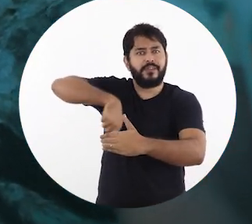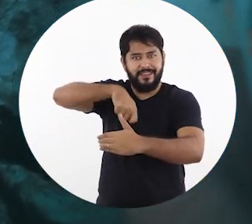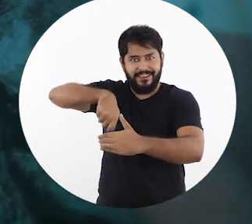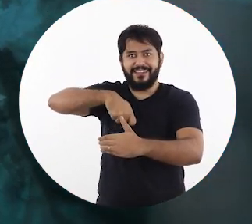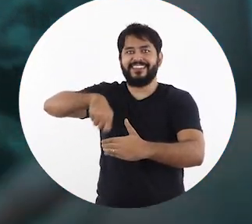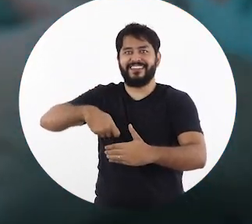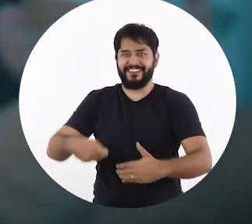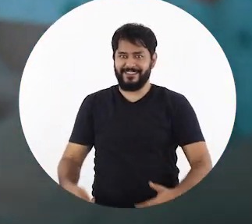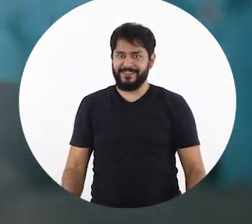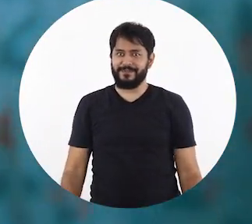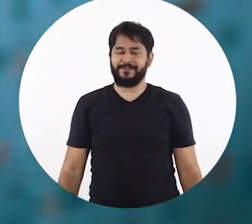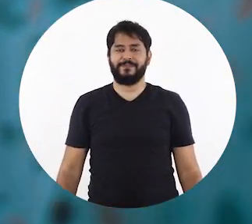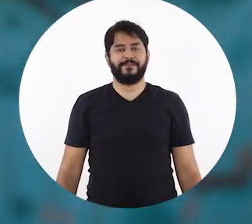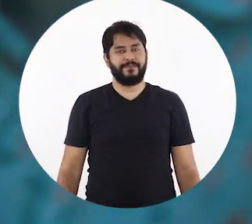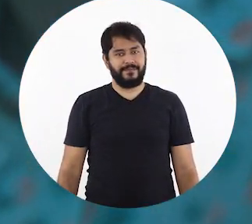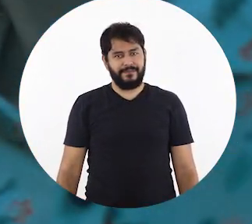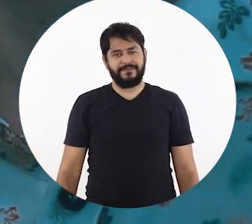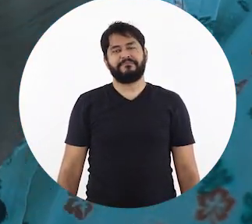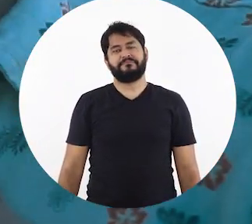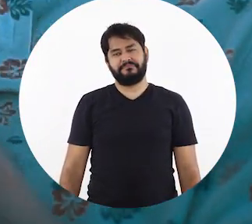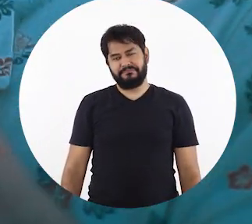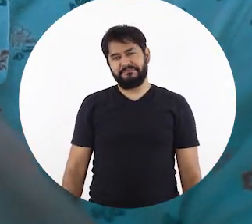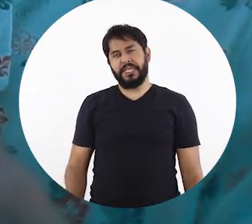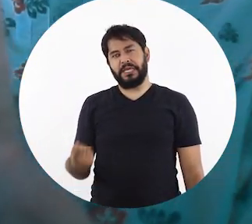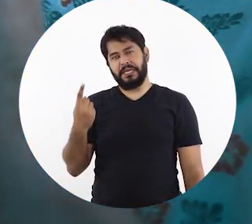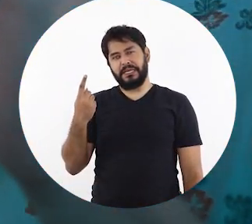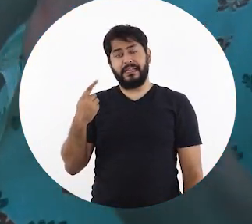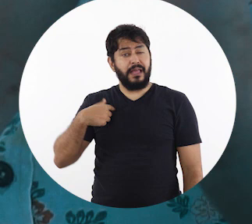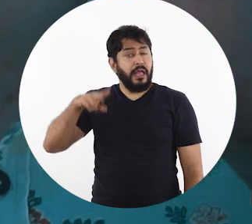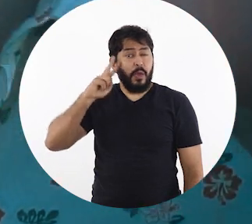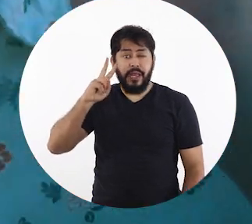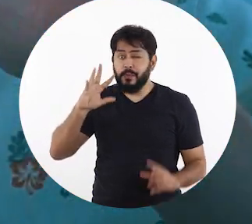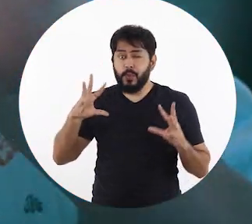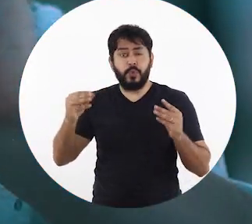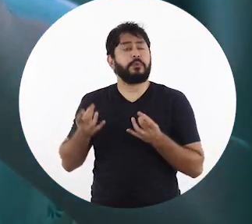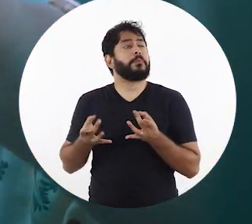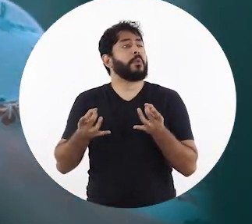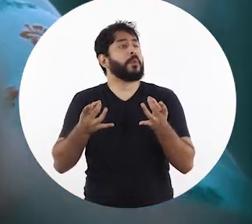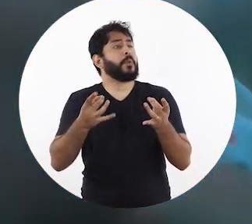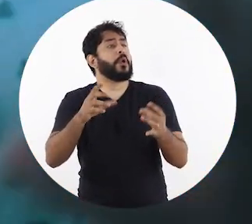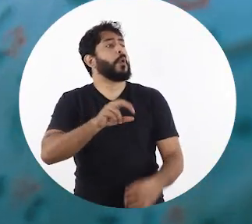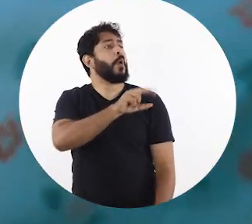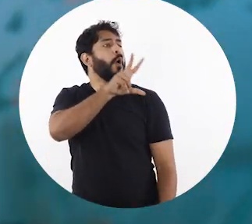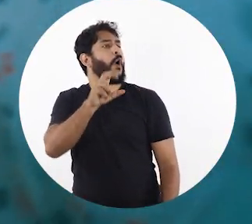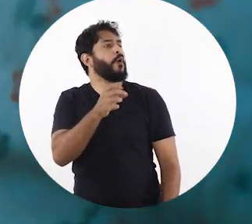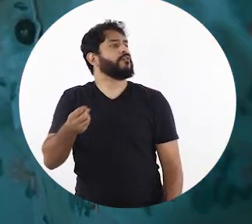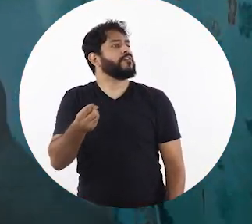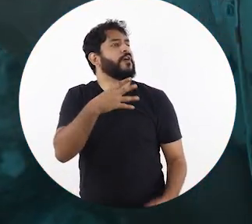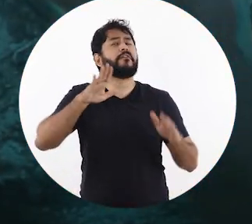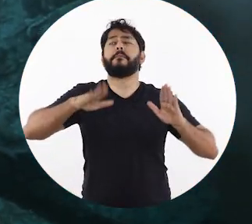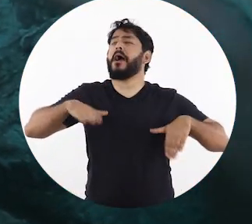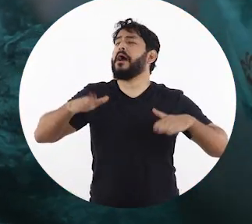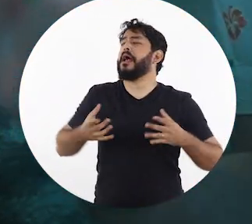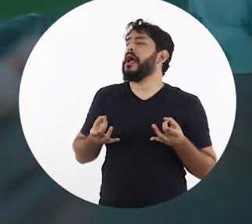Cozido, eita. Eu me lembro de todos os pregões. Ovos frescos e baratos, 10 ovos por